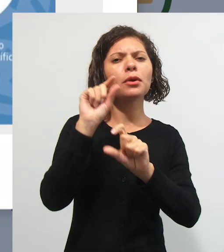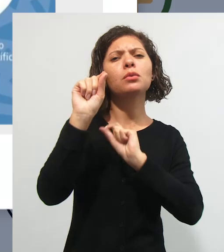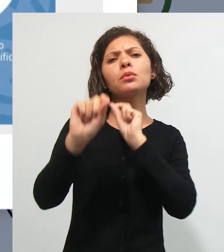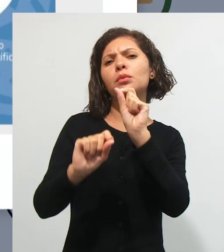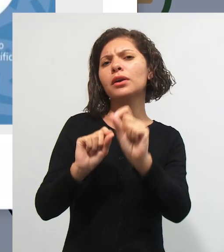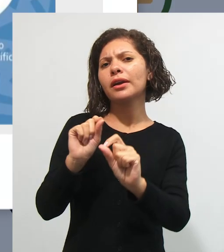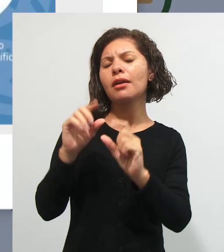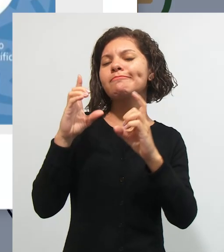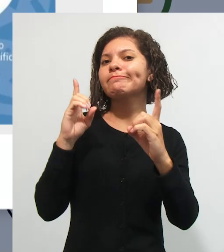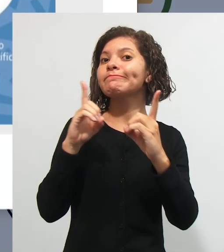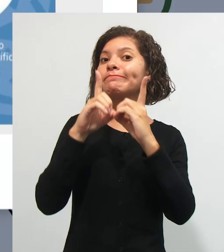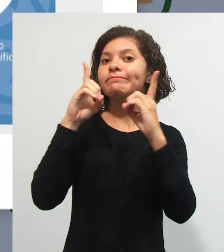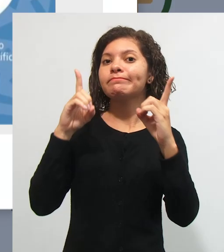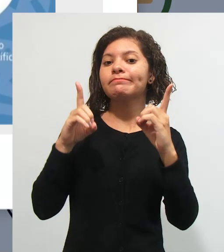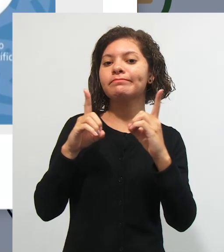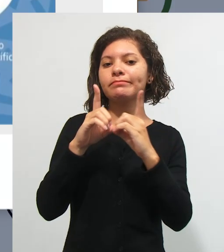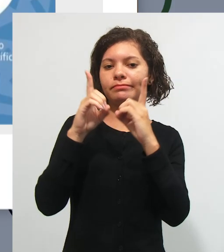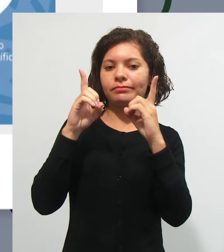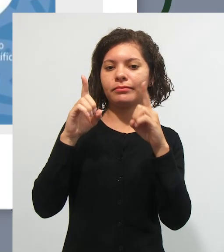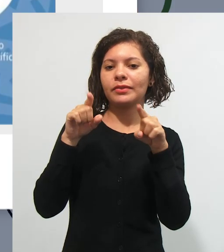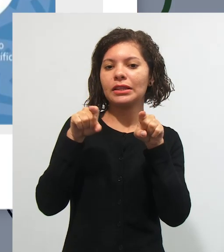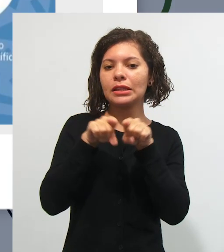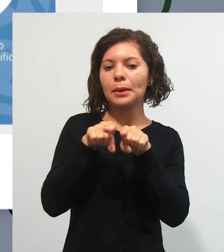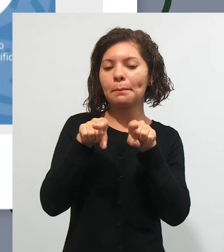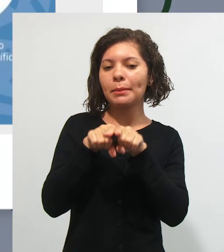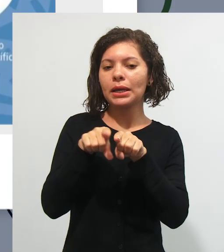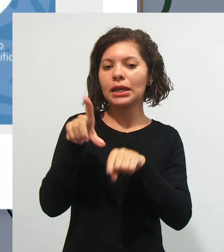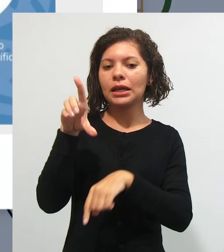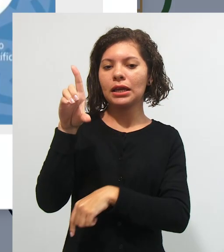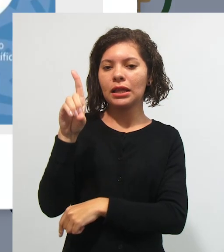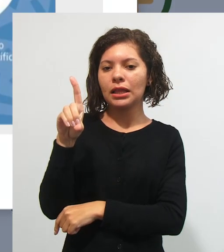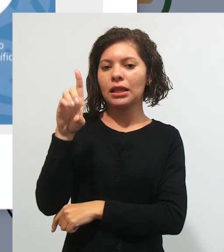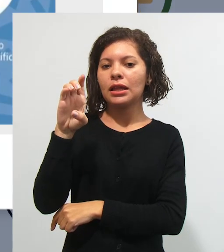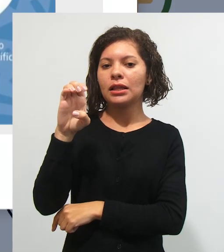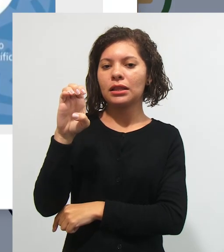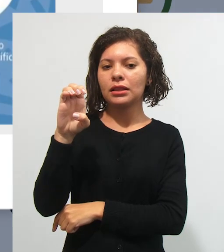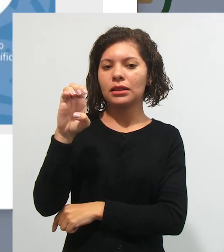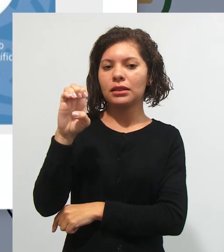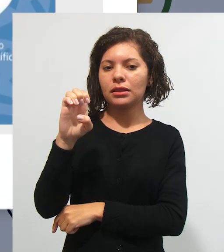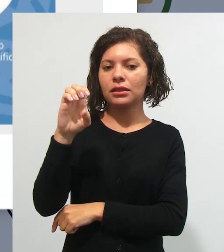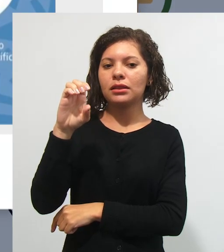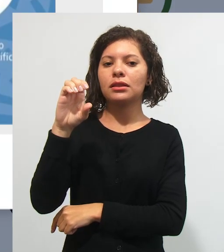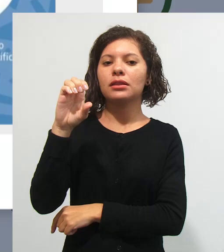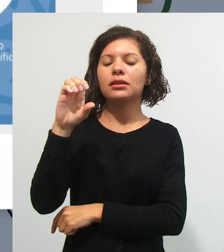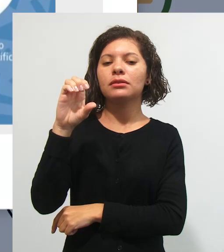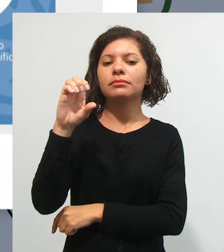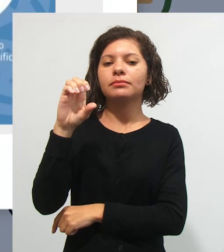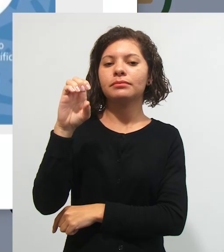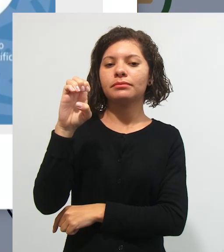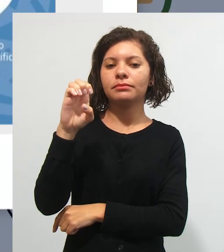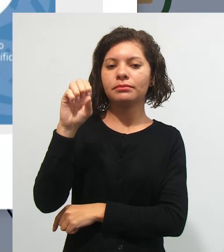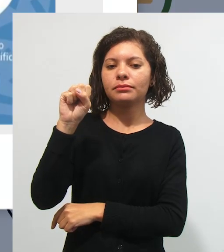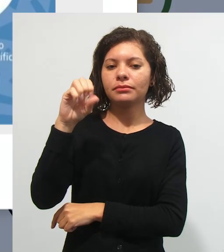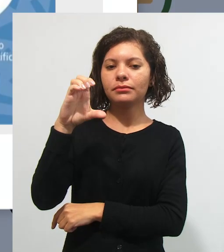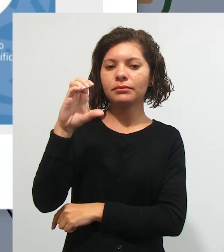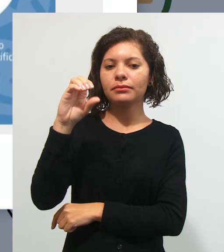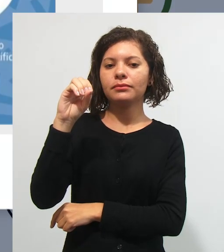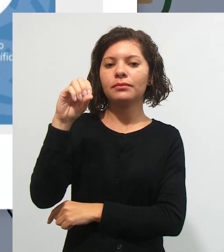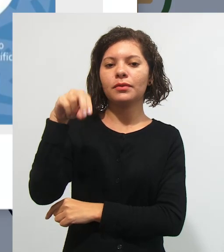dinâmica, desconstrutiva e reconstrutiva. O primeiro gesto do conhecimento